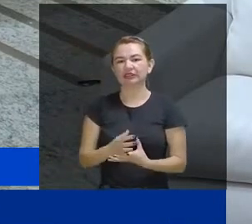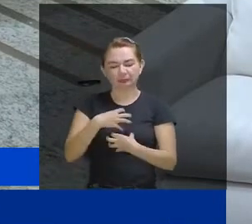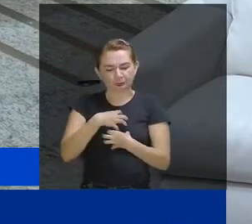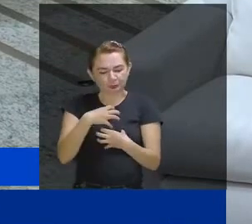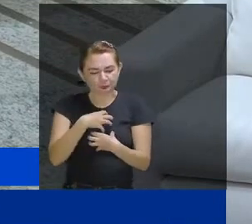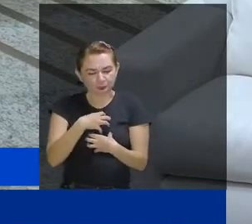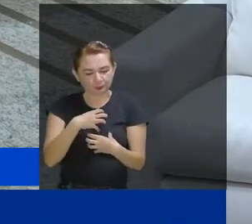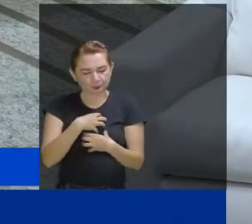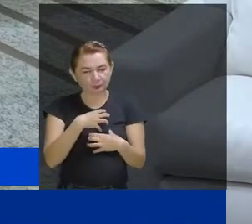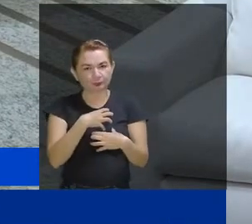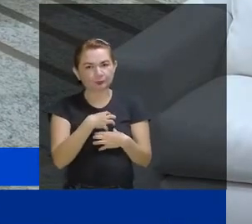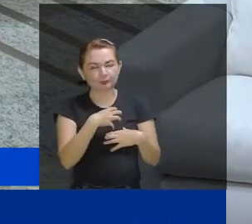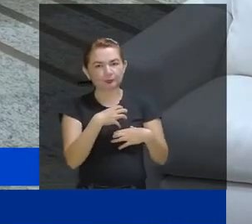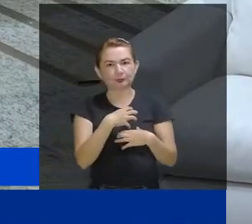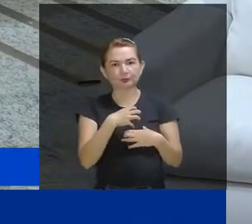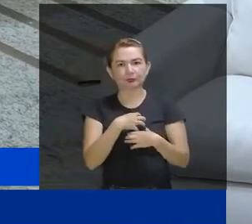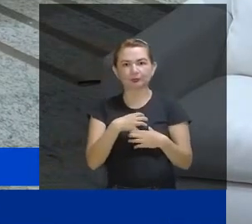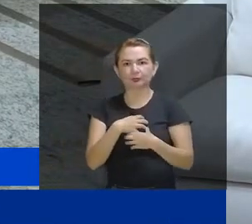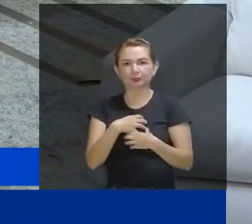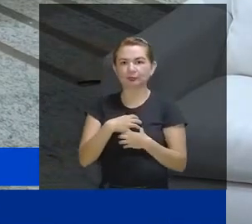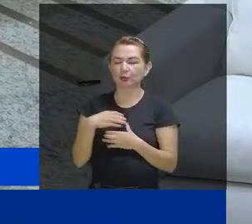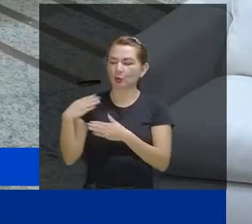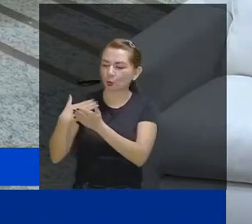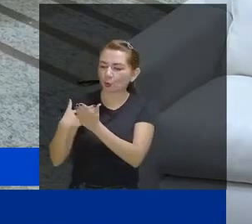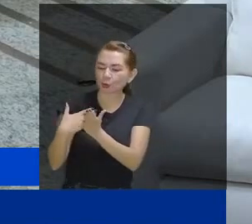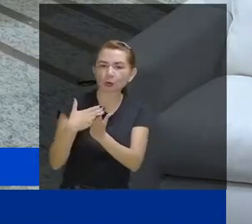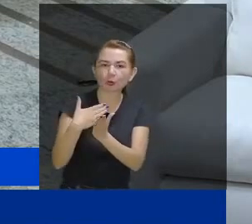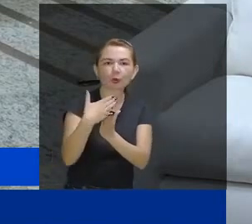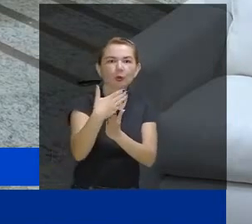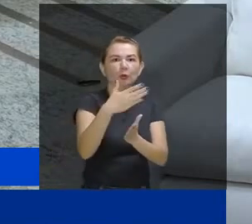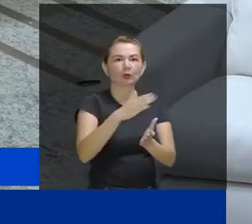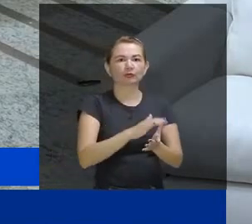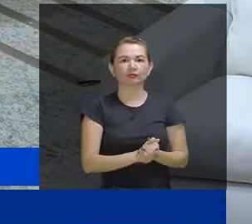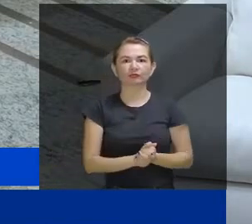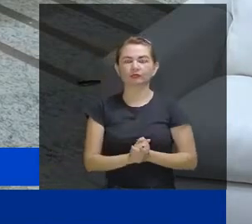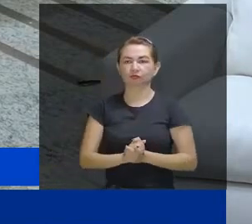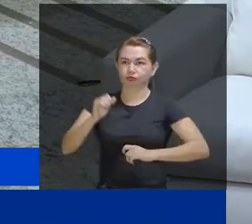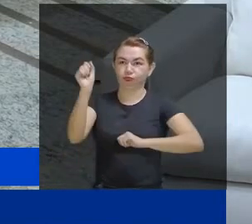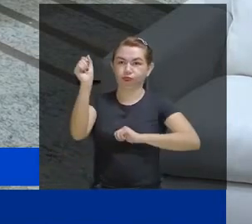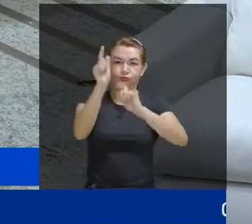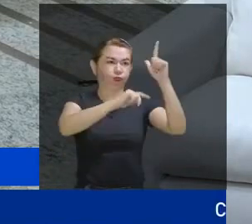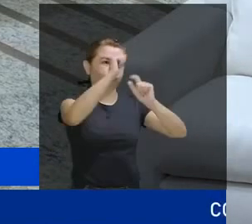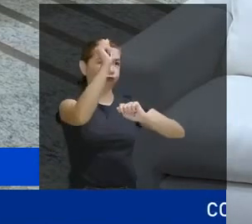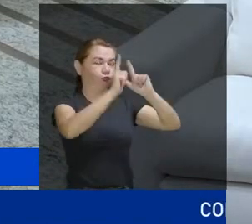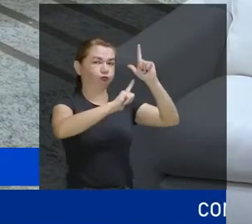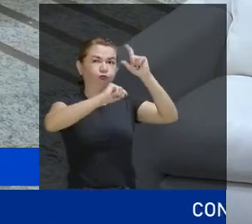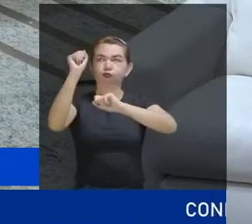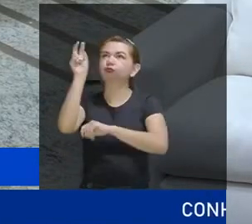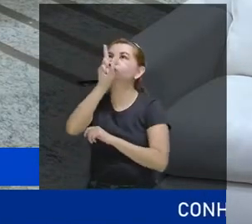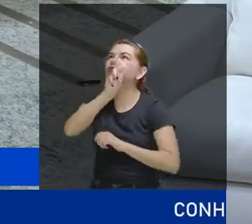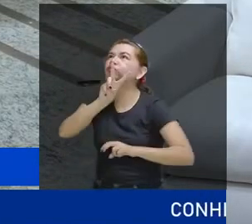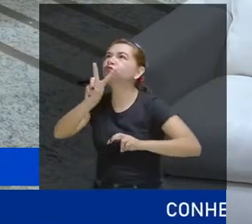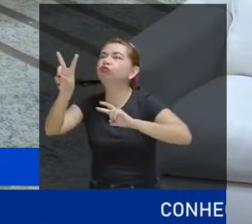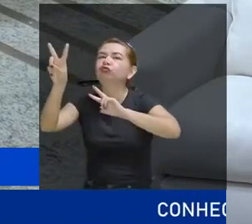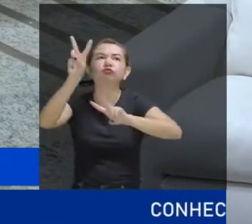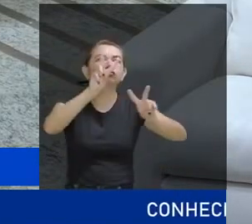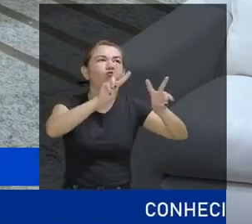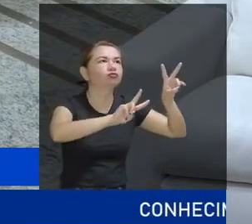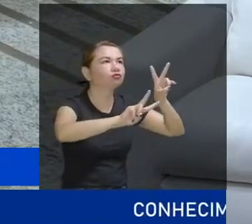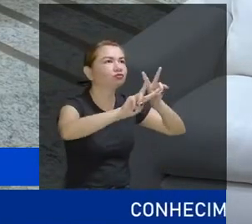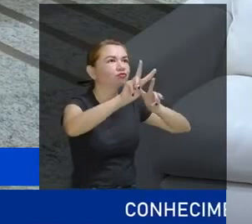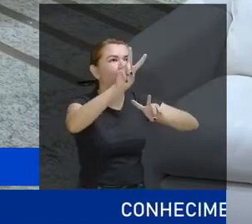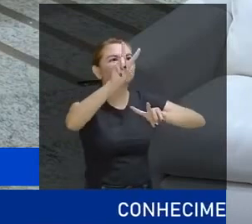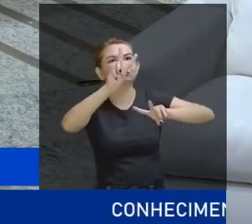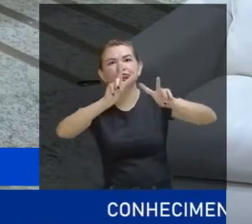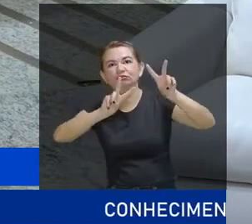inspirados no boom do início, explosão das galáxias, o som que o